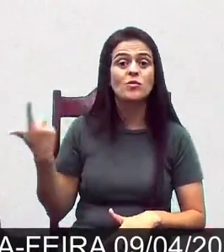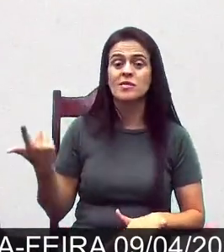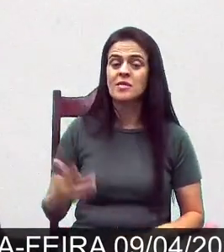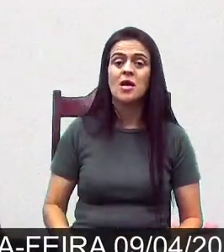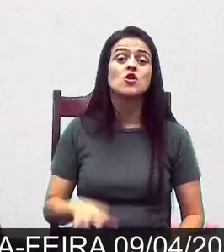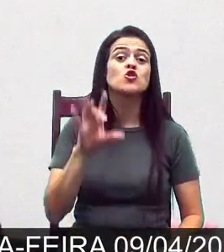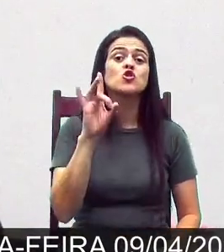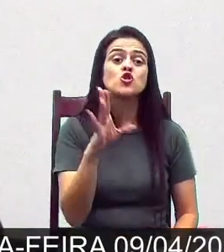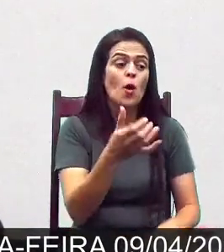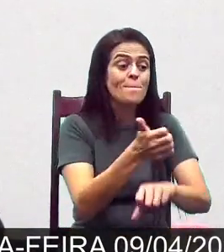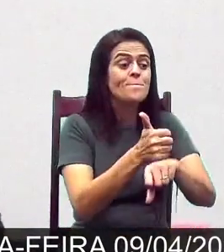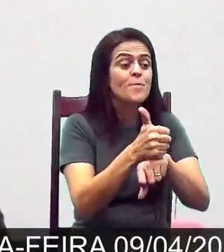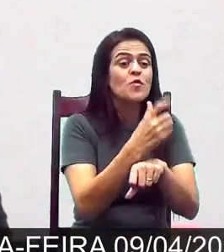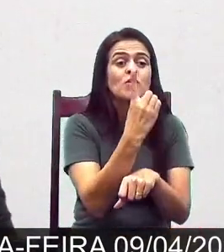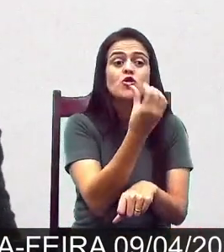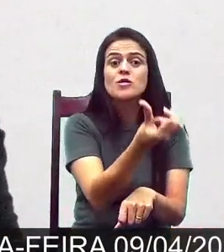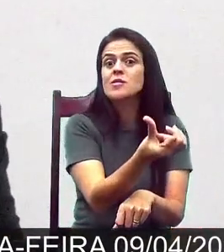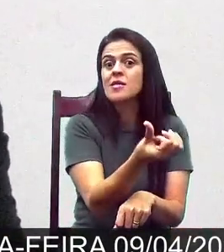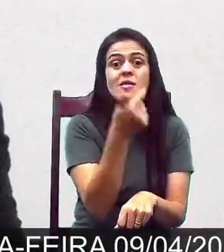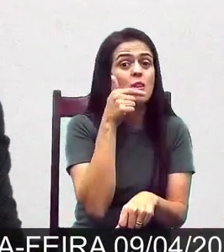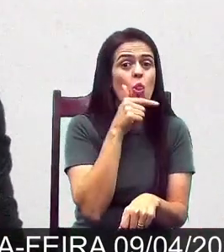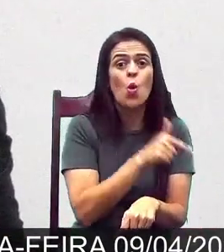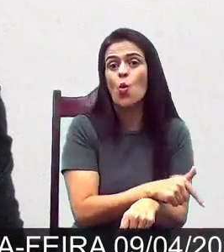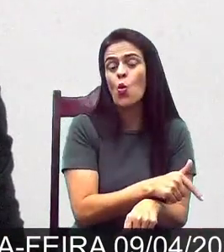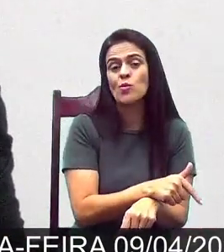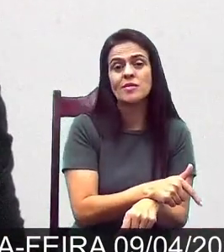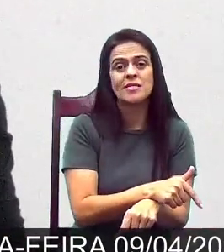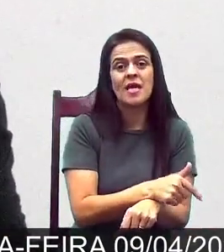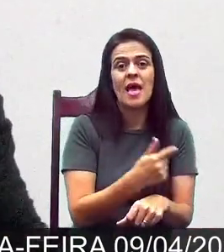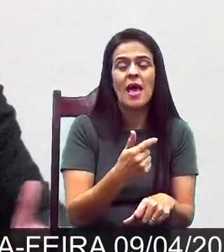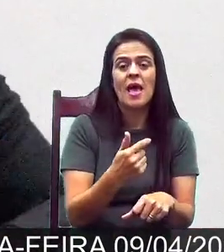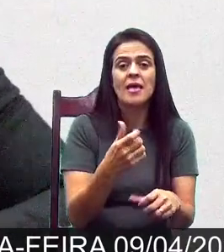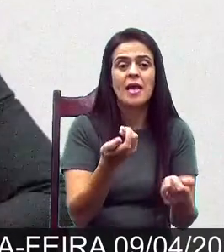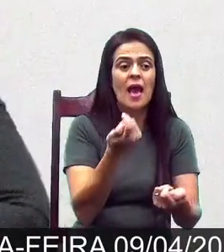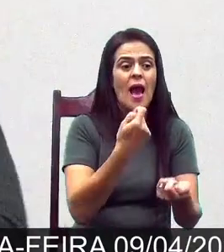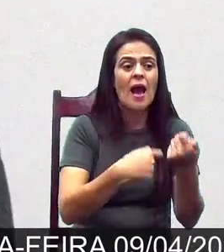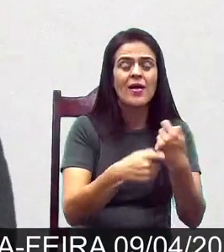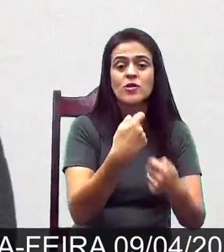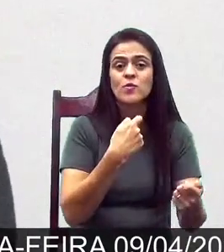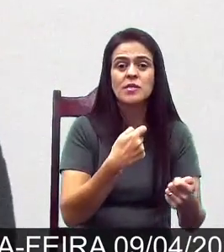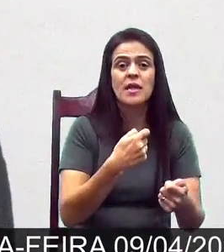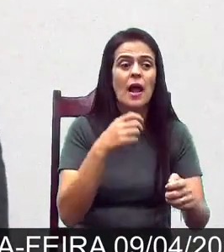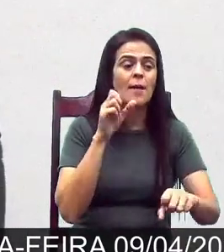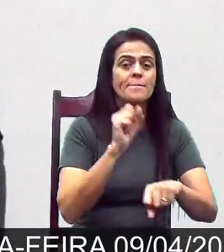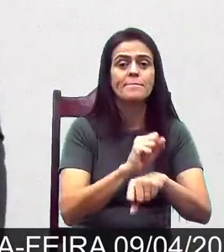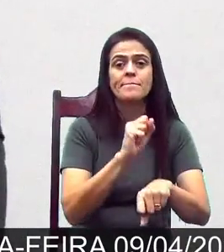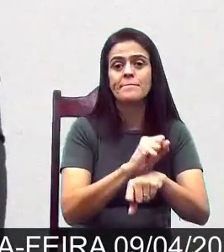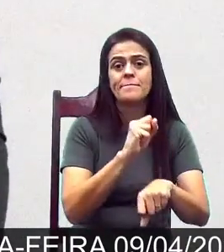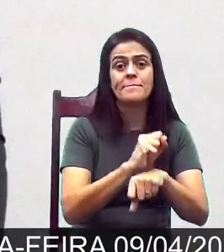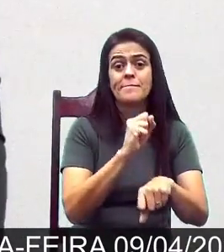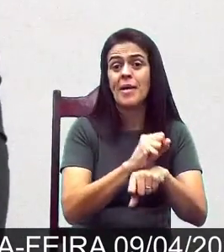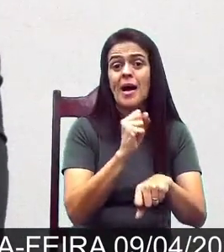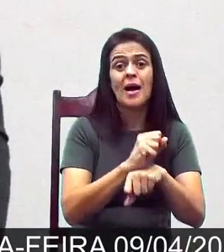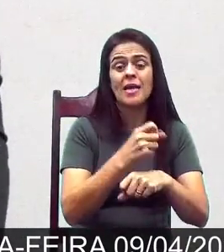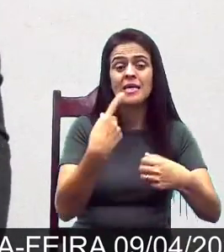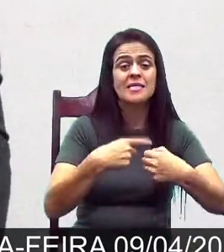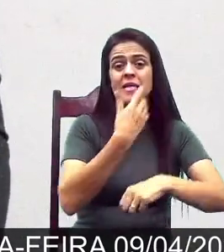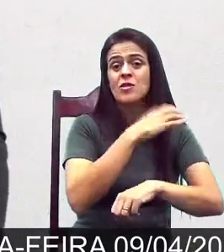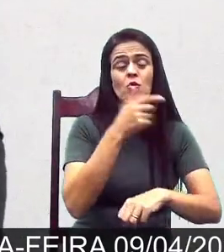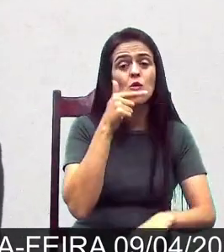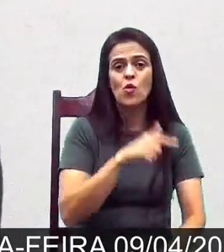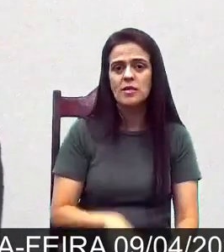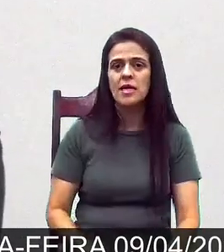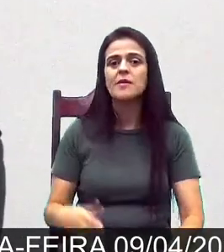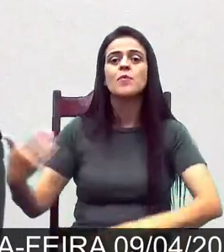16 agentes para uma cidade do tamanho de Catalão. A rua da Una, e eu vou bater nessa tecla até que seja feita